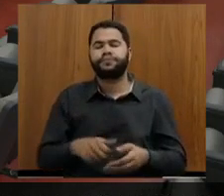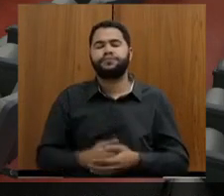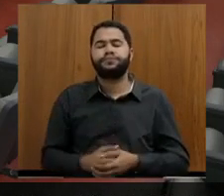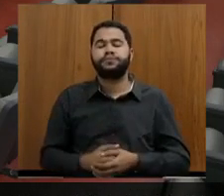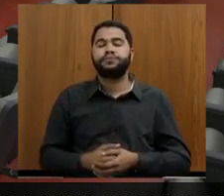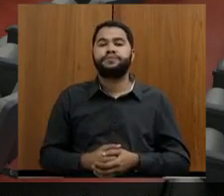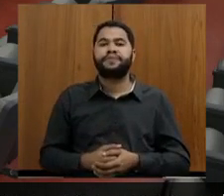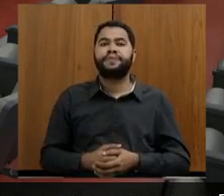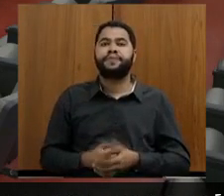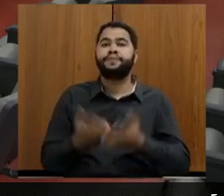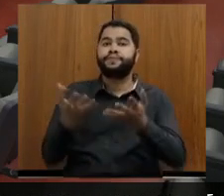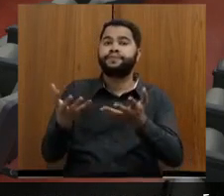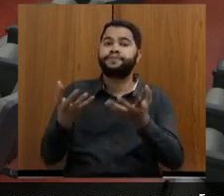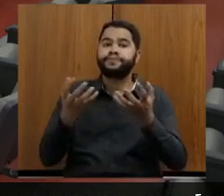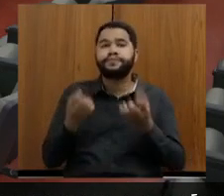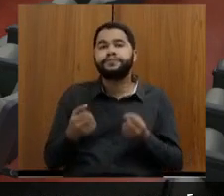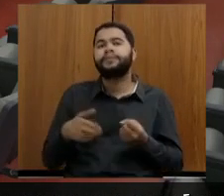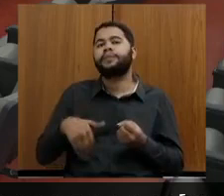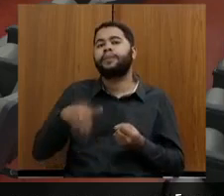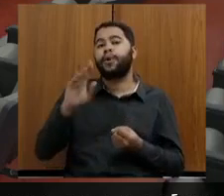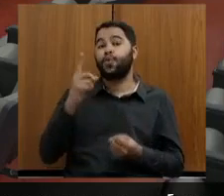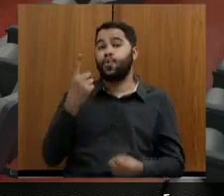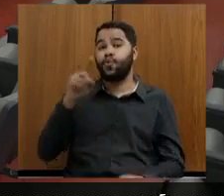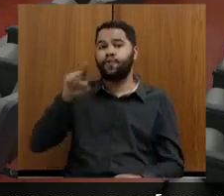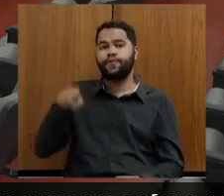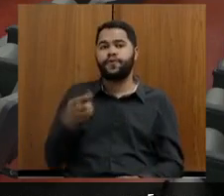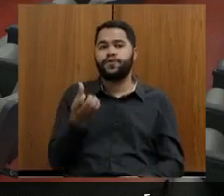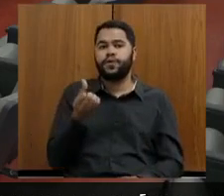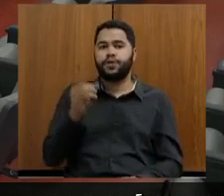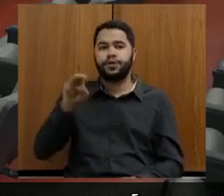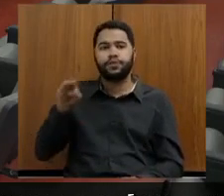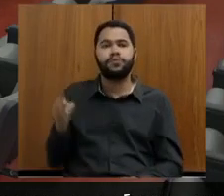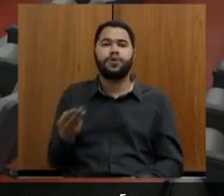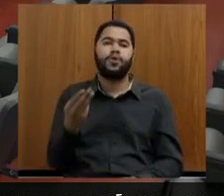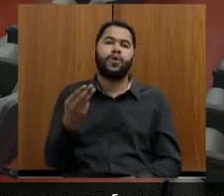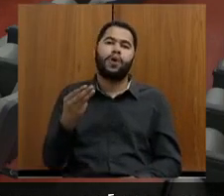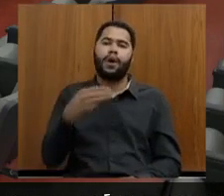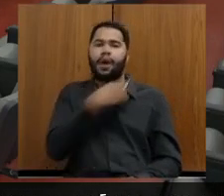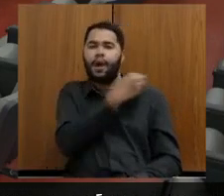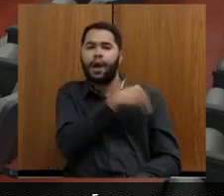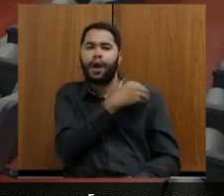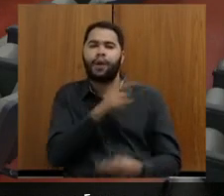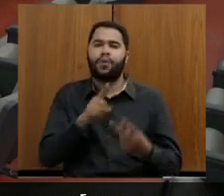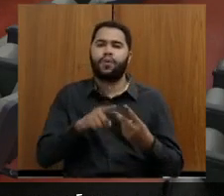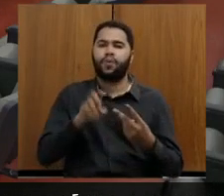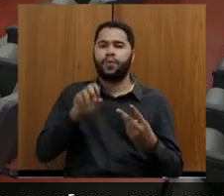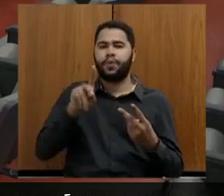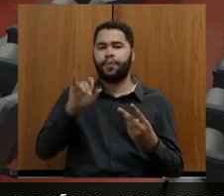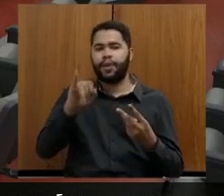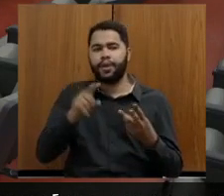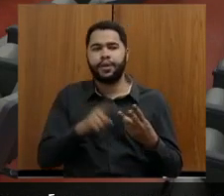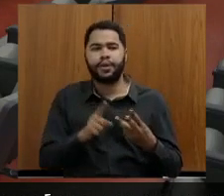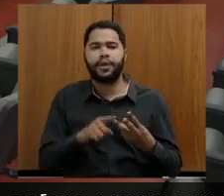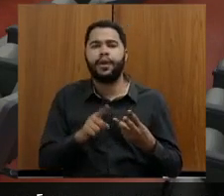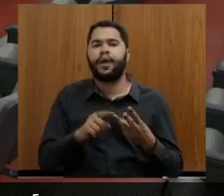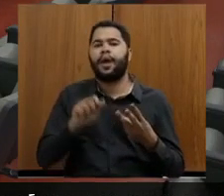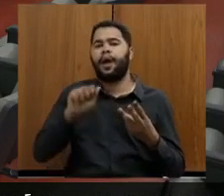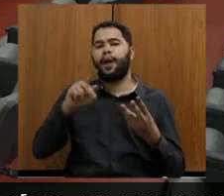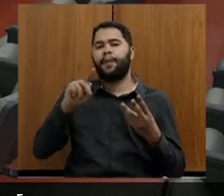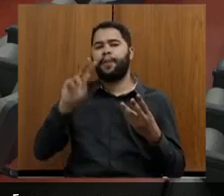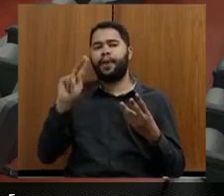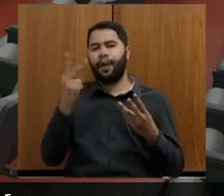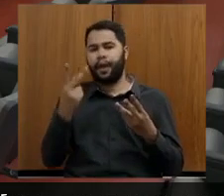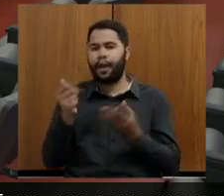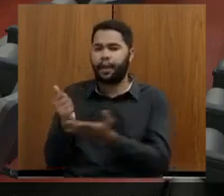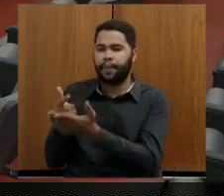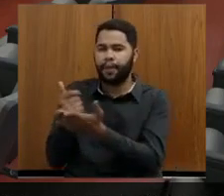tivemos aí o recebimento de mais de 1,6 milhões de itens como álcool epp materiais de a PH por